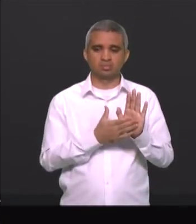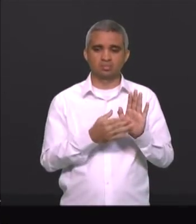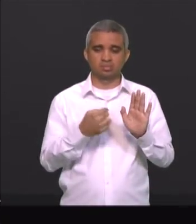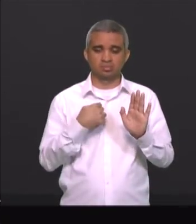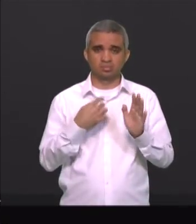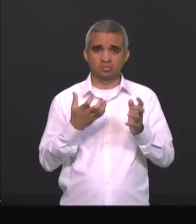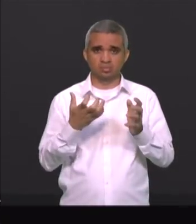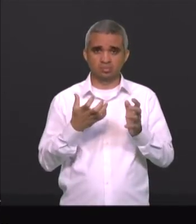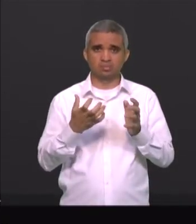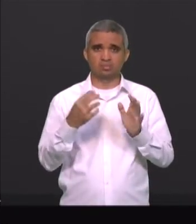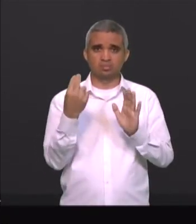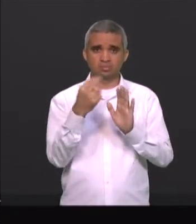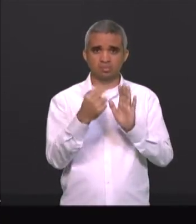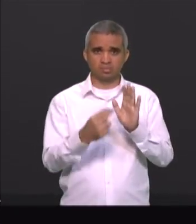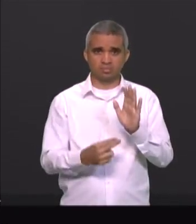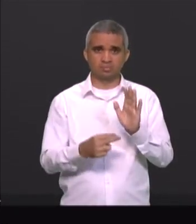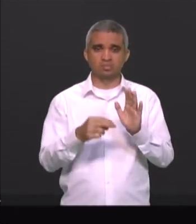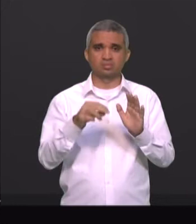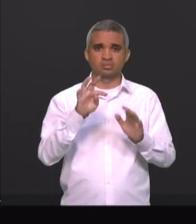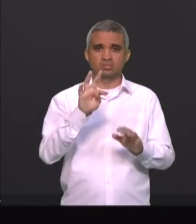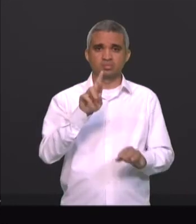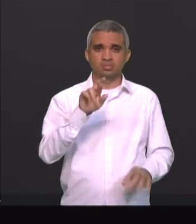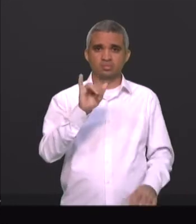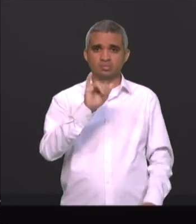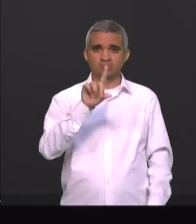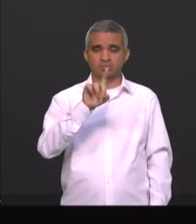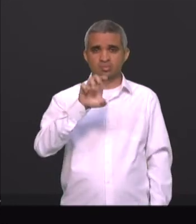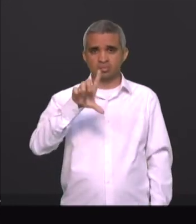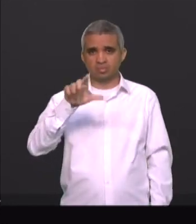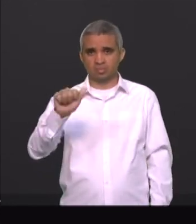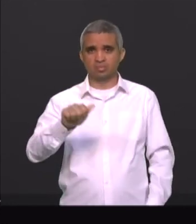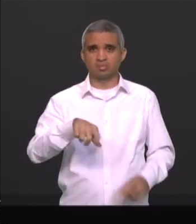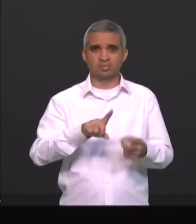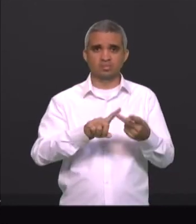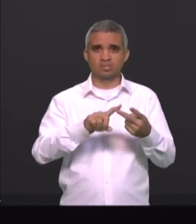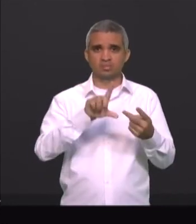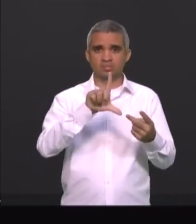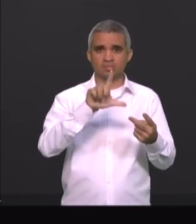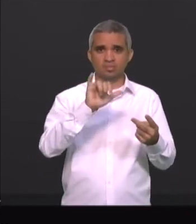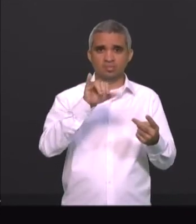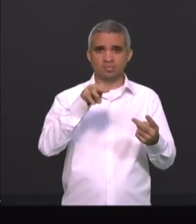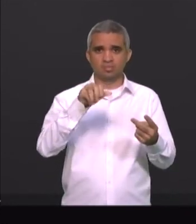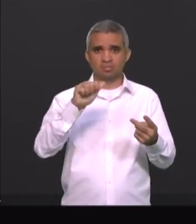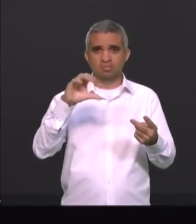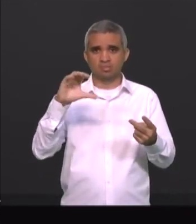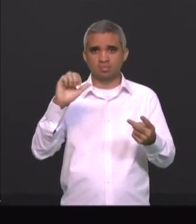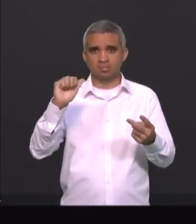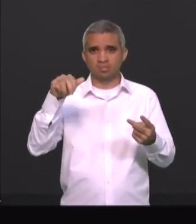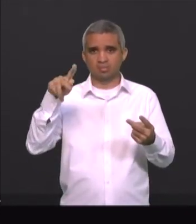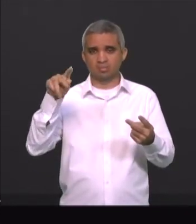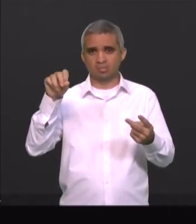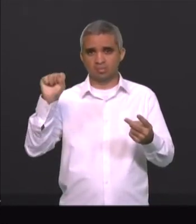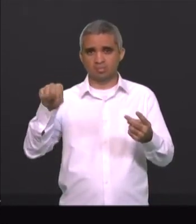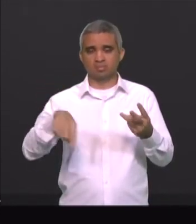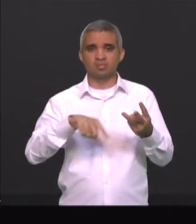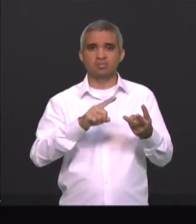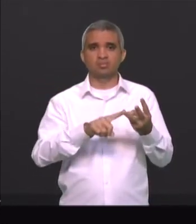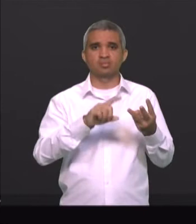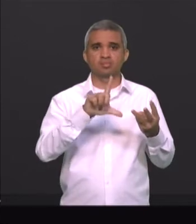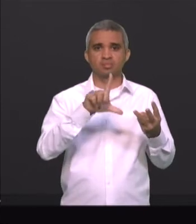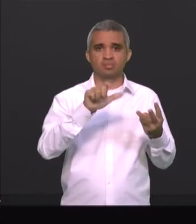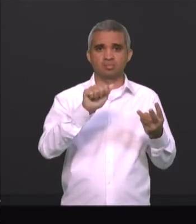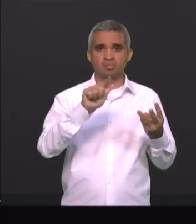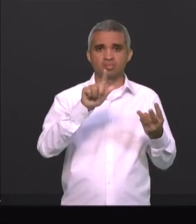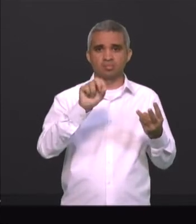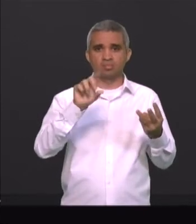alguns municípios aí, como Trinidad do Vale, Lima Campos, né? Foi votado também Conceição do Iguaçu, Lago dos Rodrigues. Isso aí é uma preocupação dos